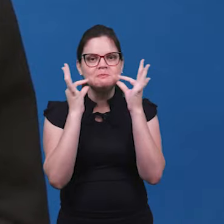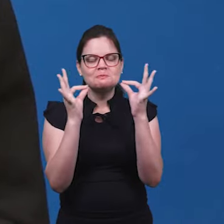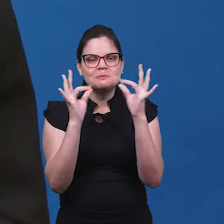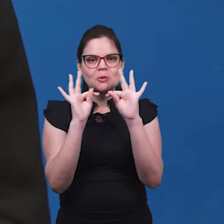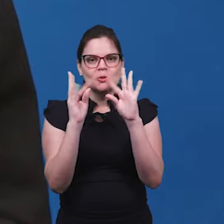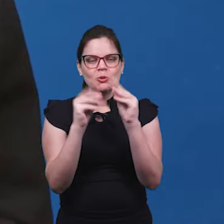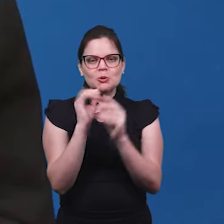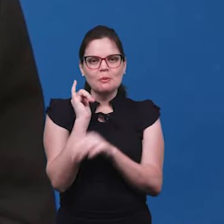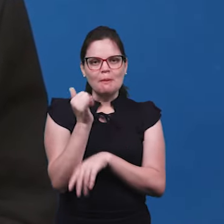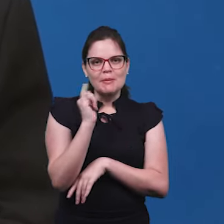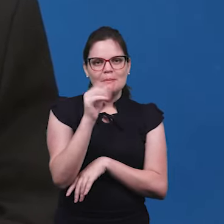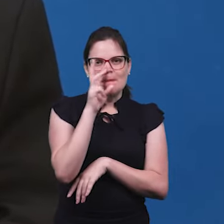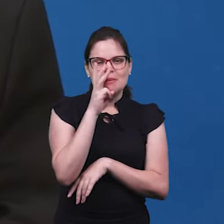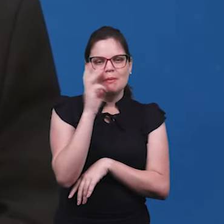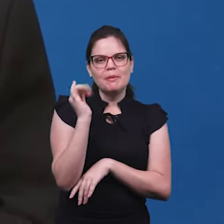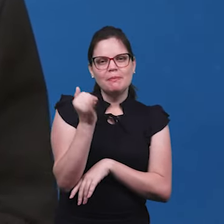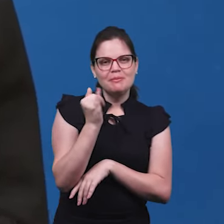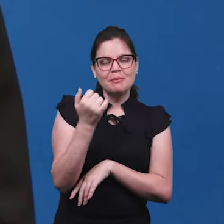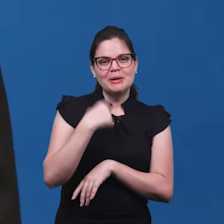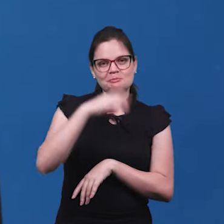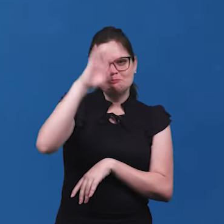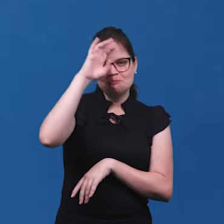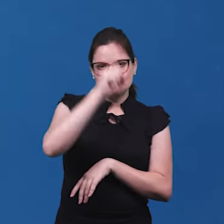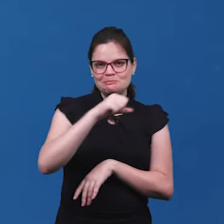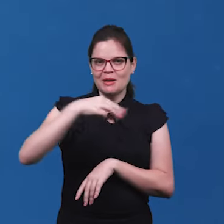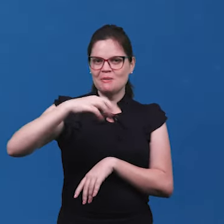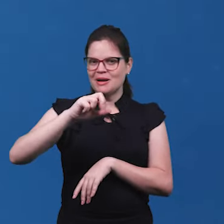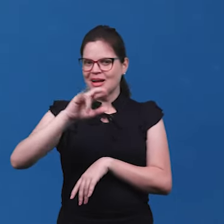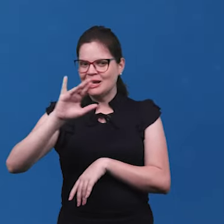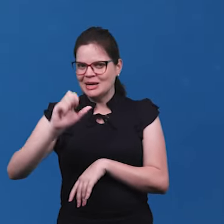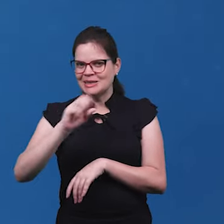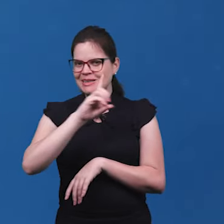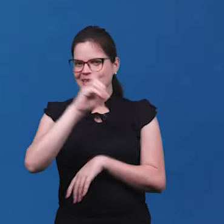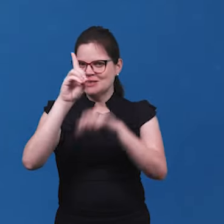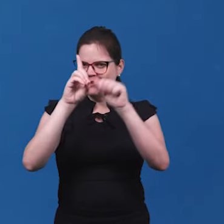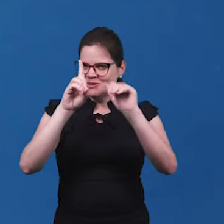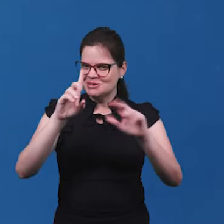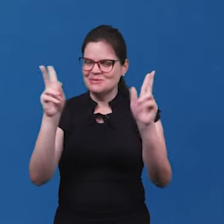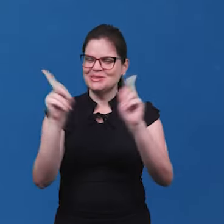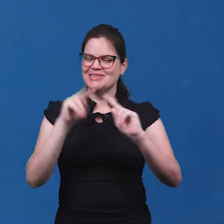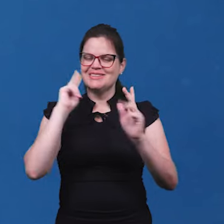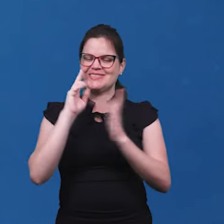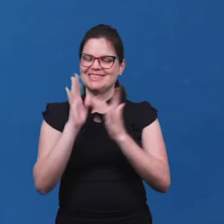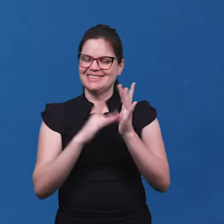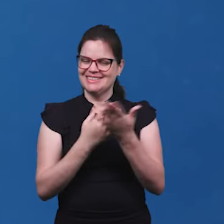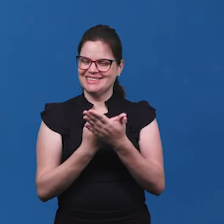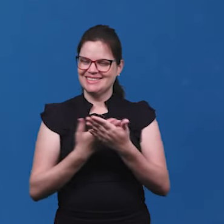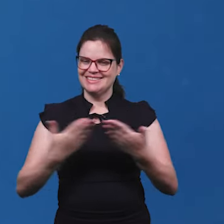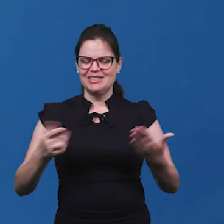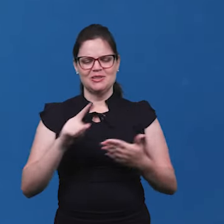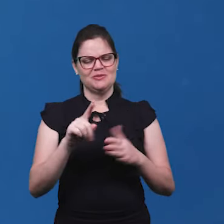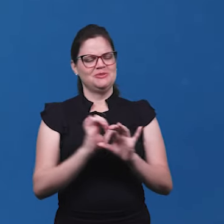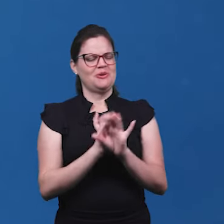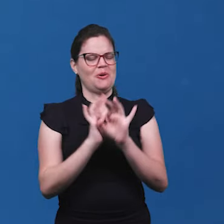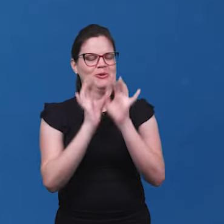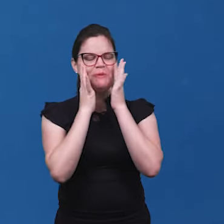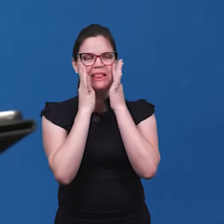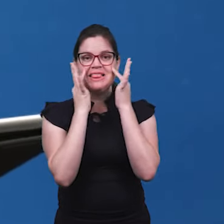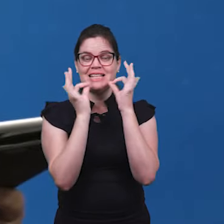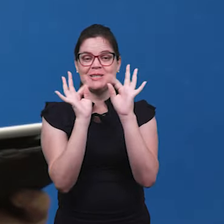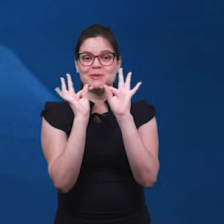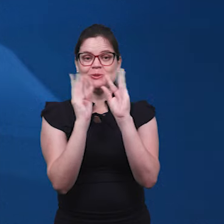Deus te abençoe, viu? A paz do Senhor Jesus, você esteve muito atenta às palavras do Senhor para o seu coraçãozinho. Que Deus te abençoe,